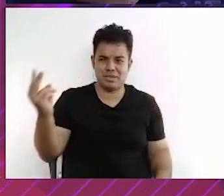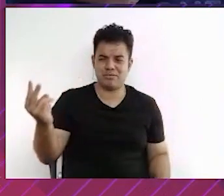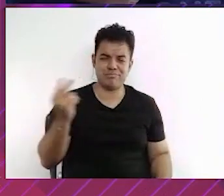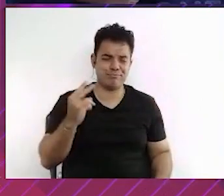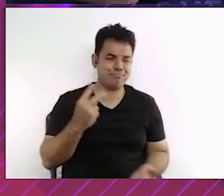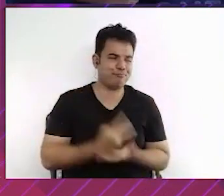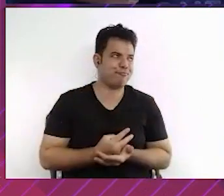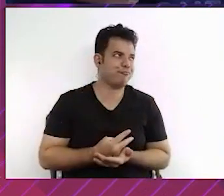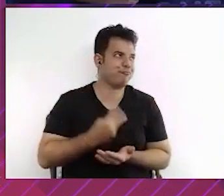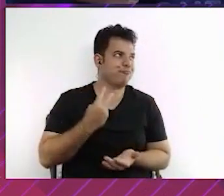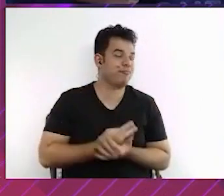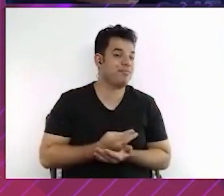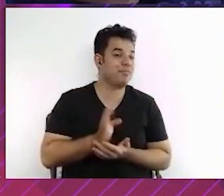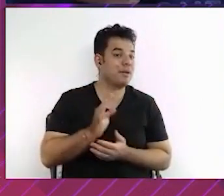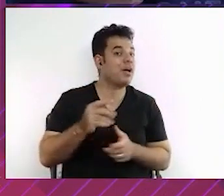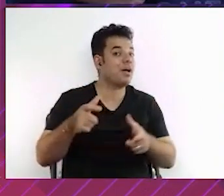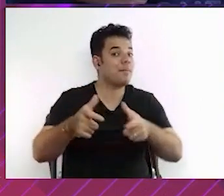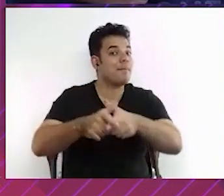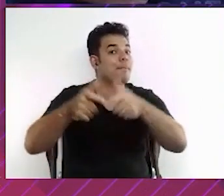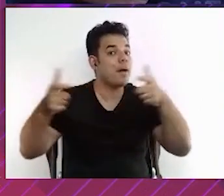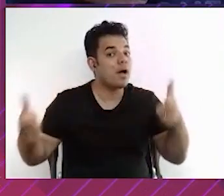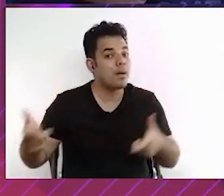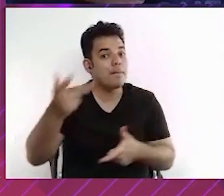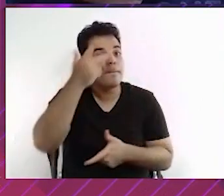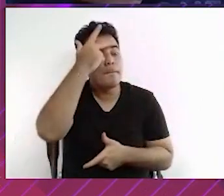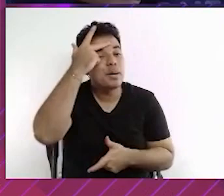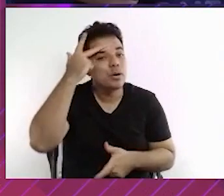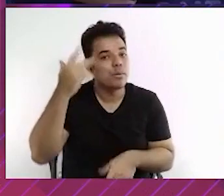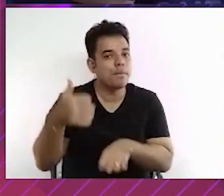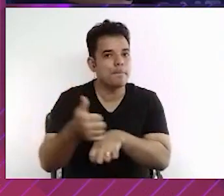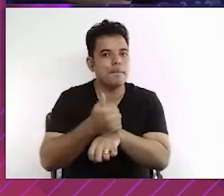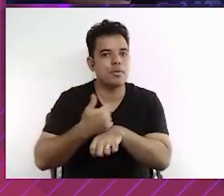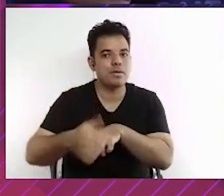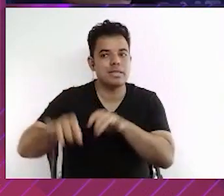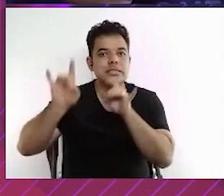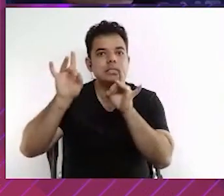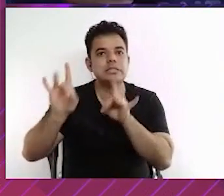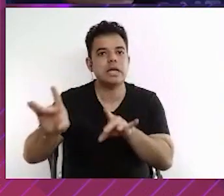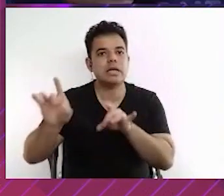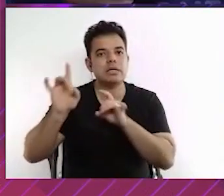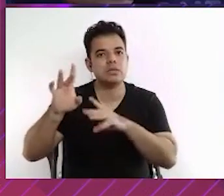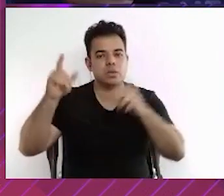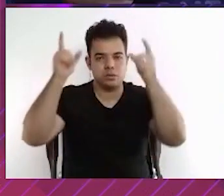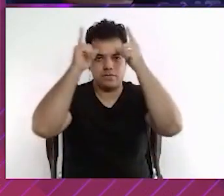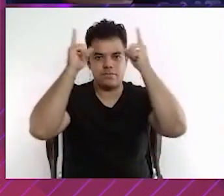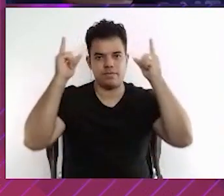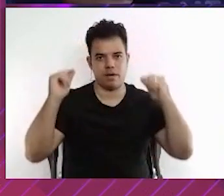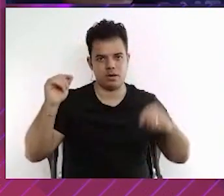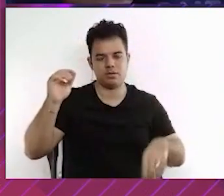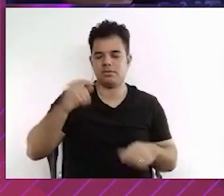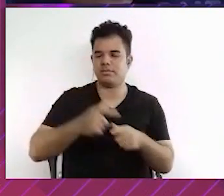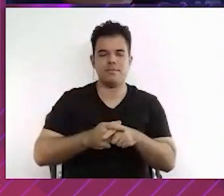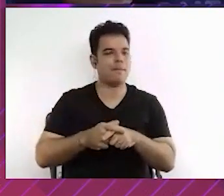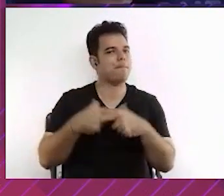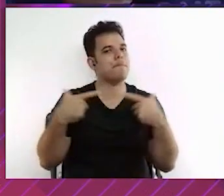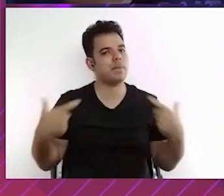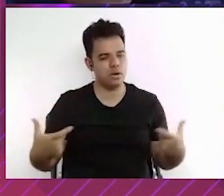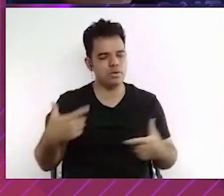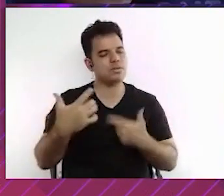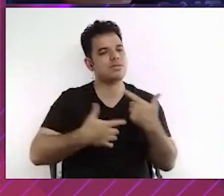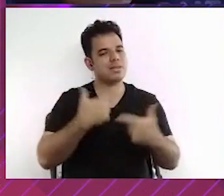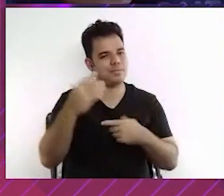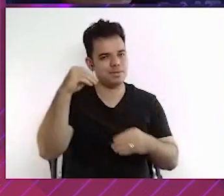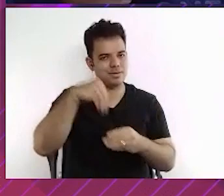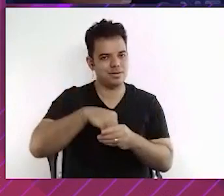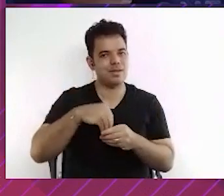pessoas que estão lá, dos profissionais de saúde, são técnicos de enfermagem. Eles são a maioria do pessoal que trabalha lá no hospital, que estão cuidando